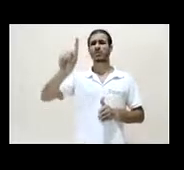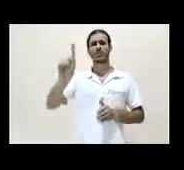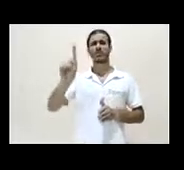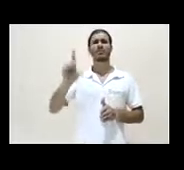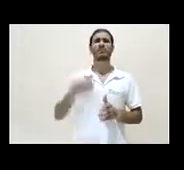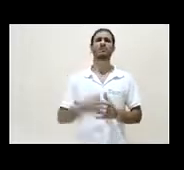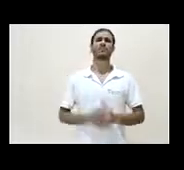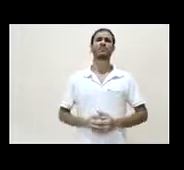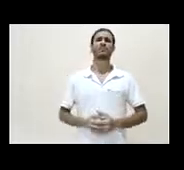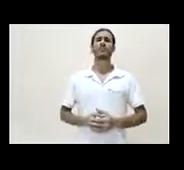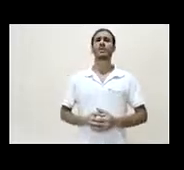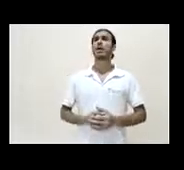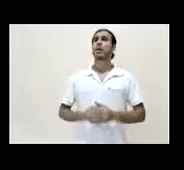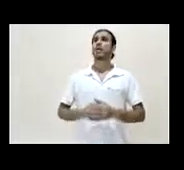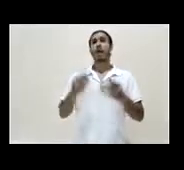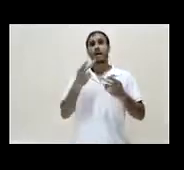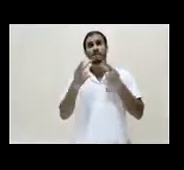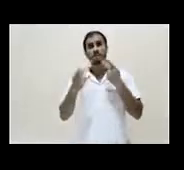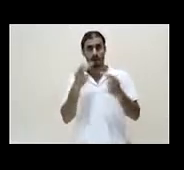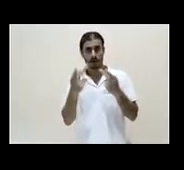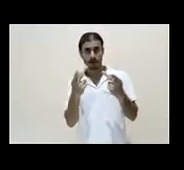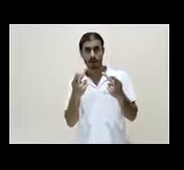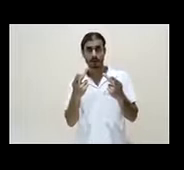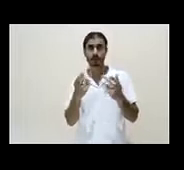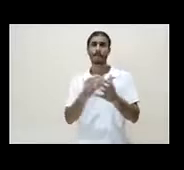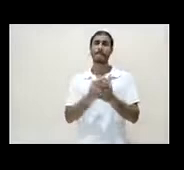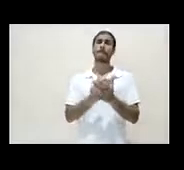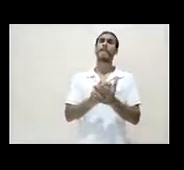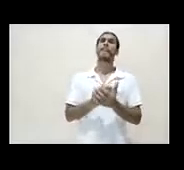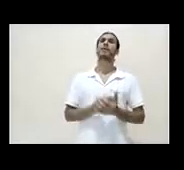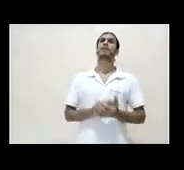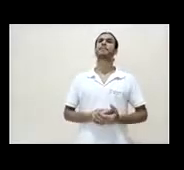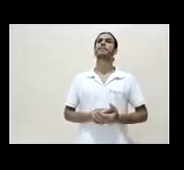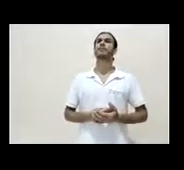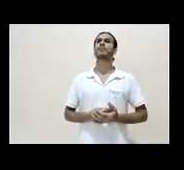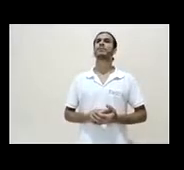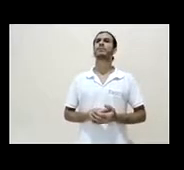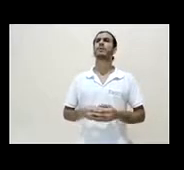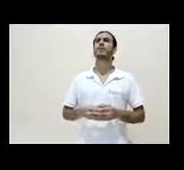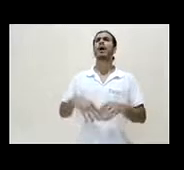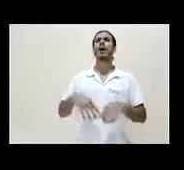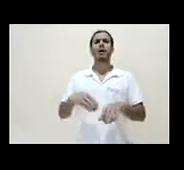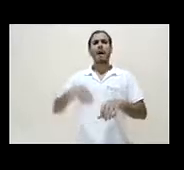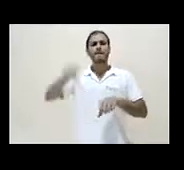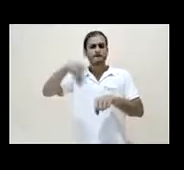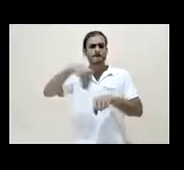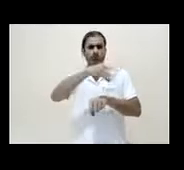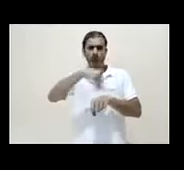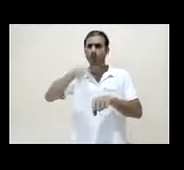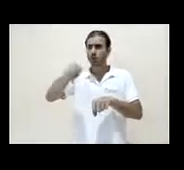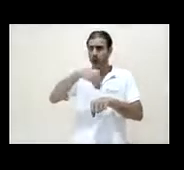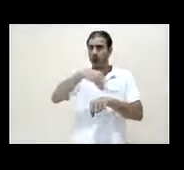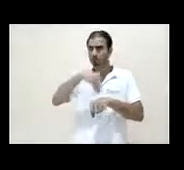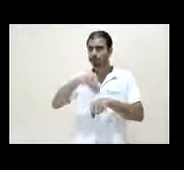fala, mas ele fala muito sobre essa questão da avaliação diagnóstica. Inclusive, tem uma fala interessante que eu até trouxe